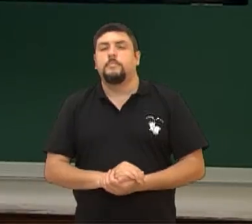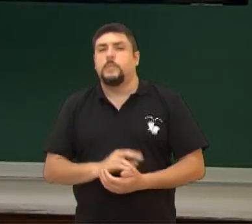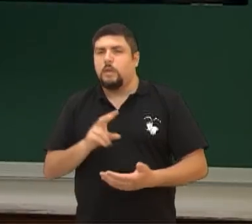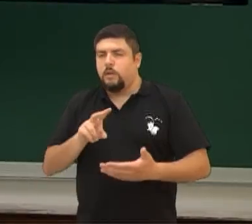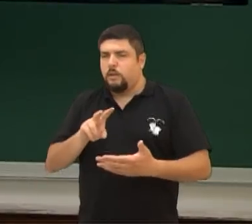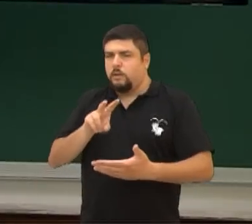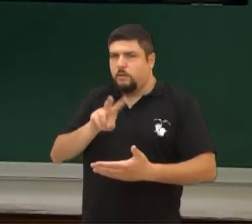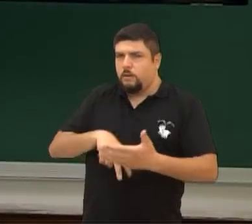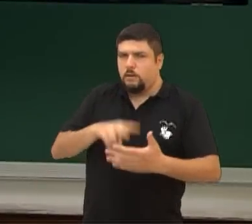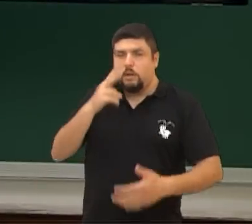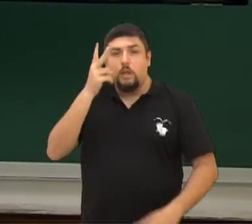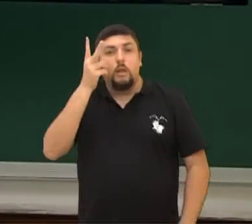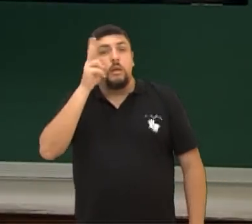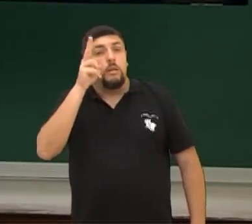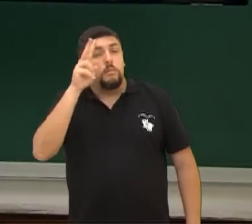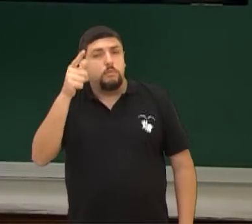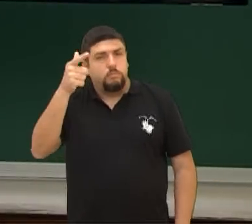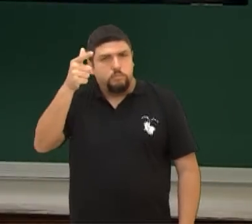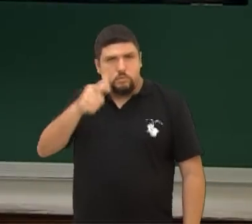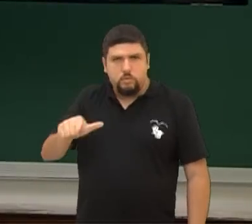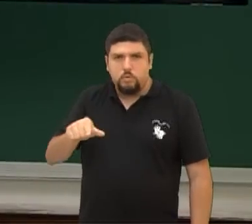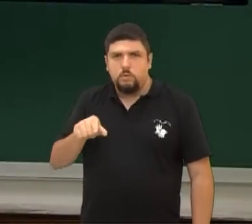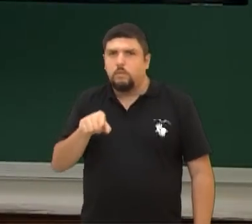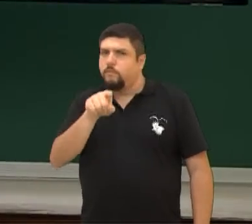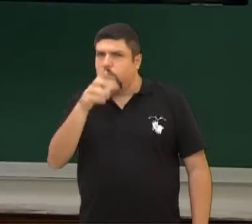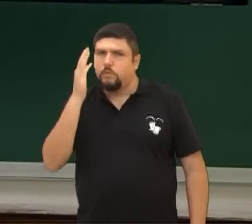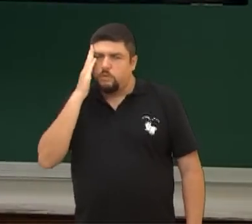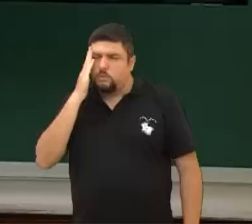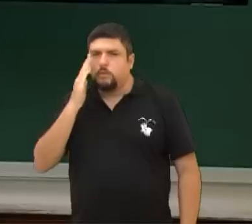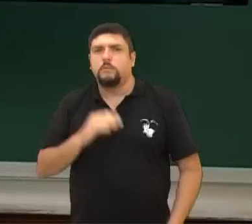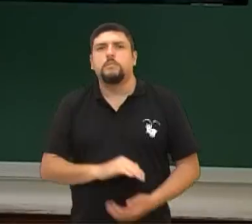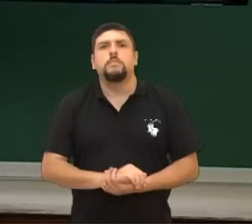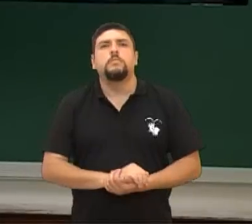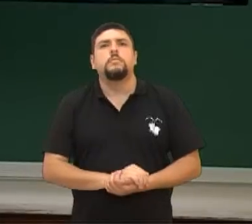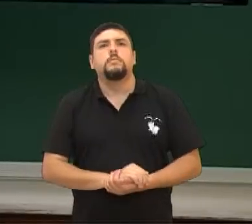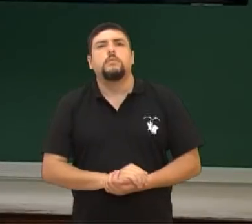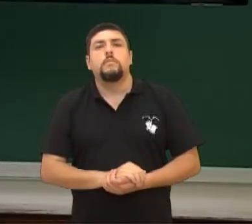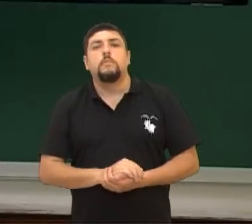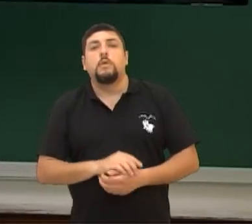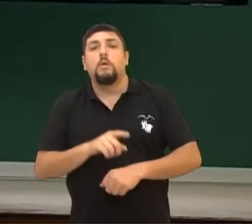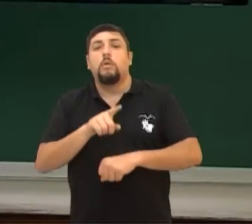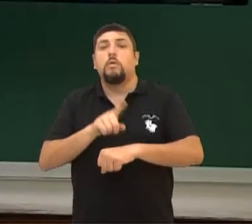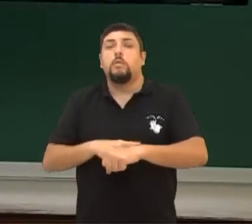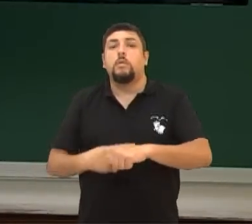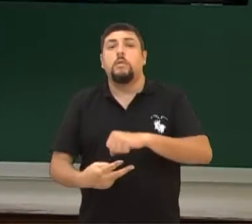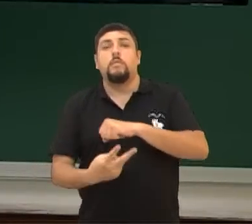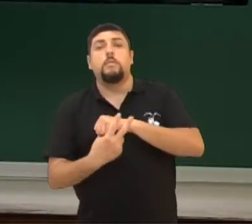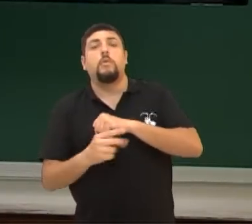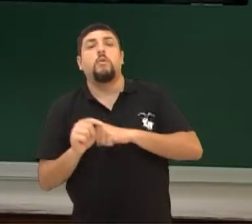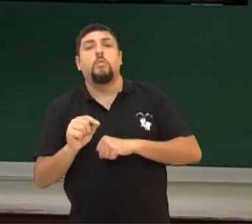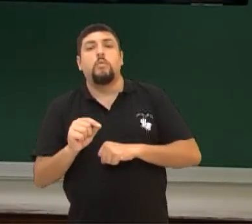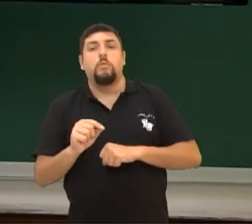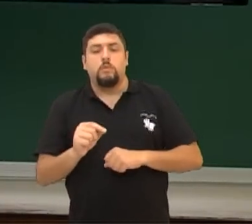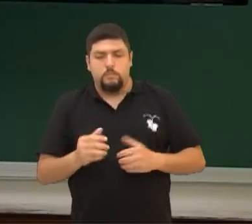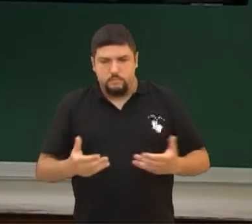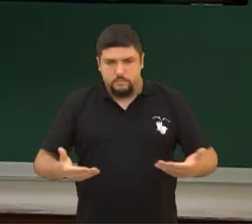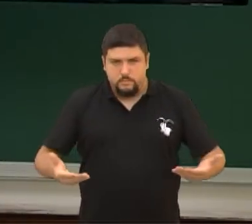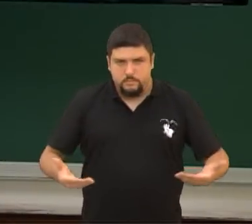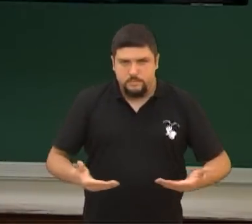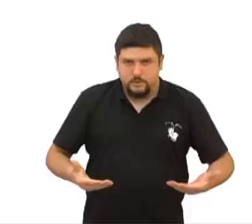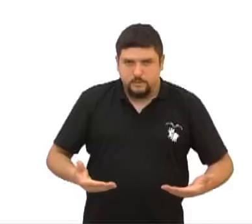Relembrando, tá? Isso aqui é só para você relembrar, porque você já sabe. Os nossos tempos verbais são